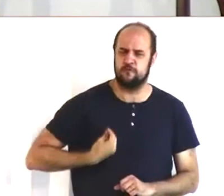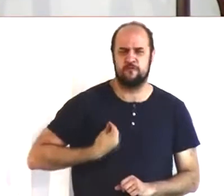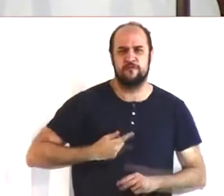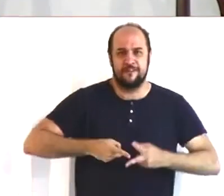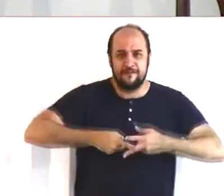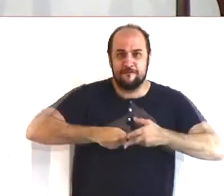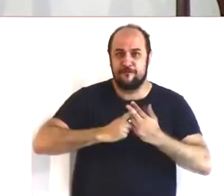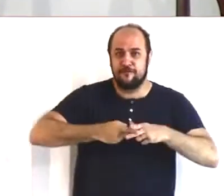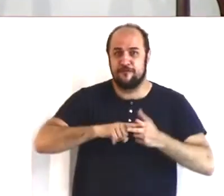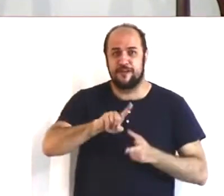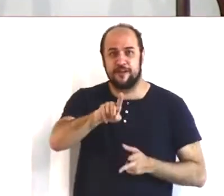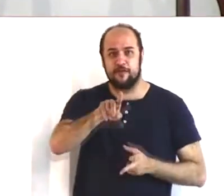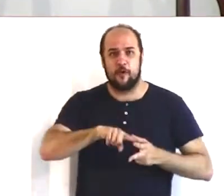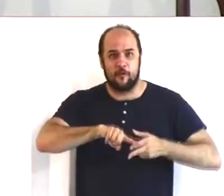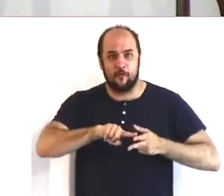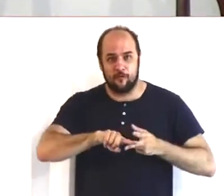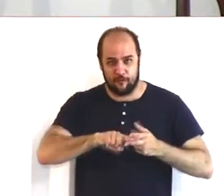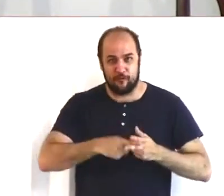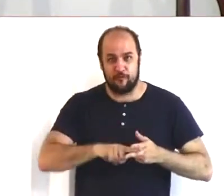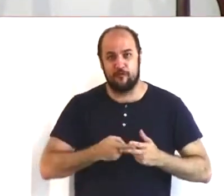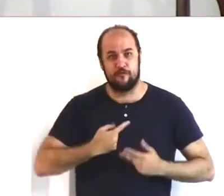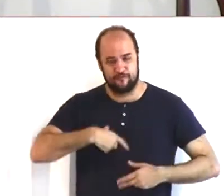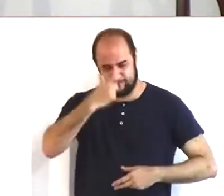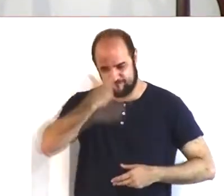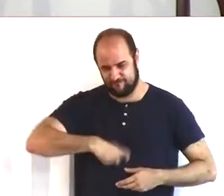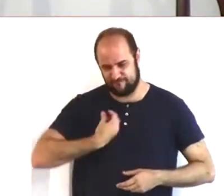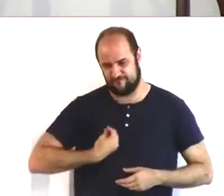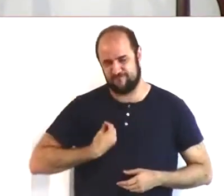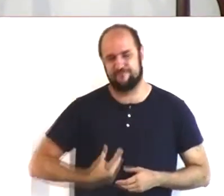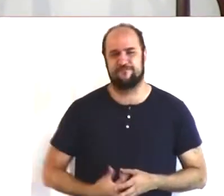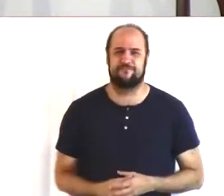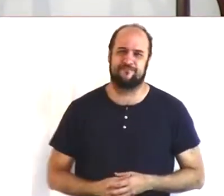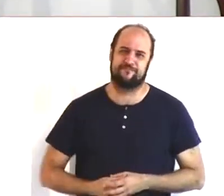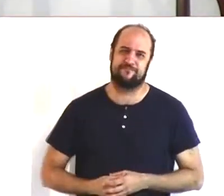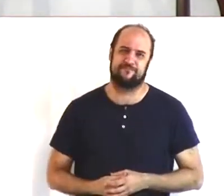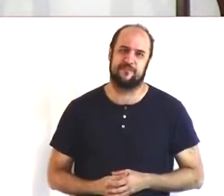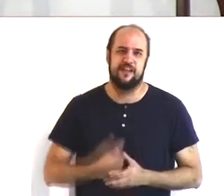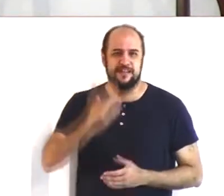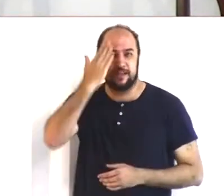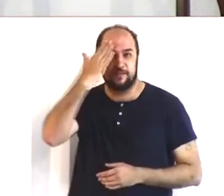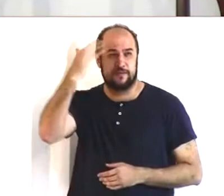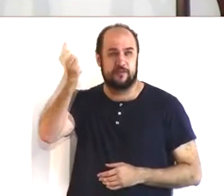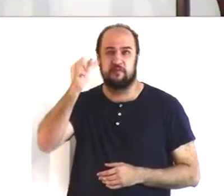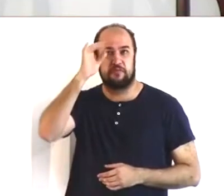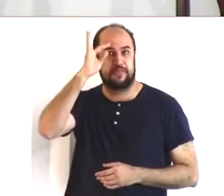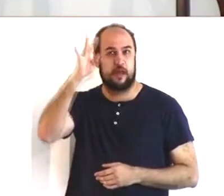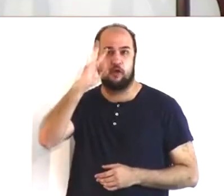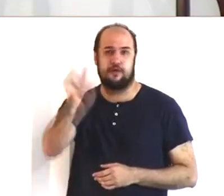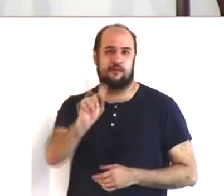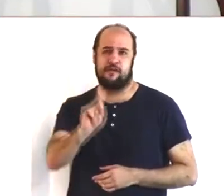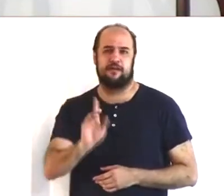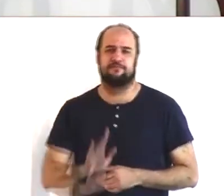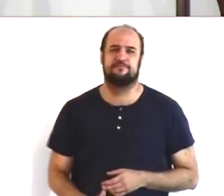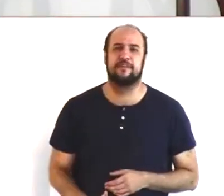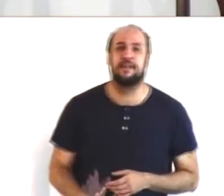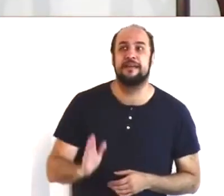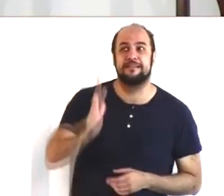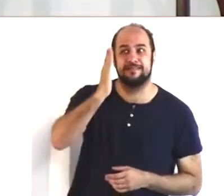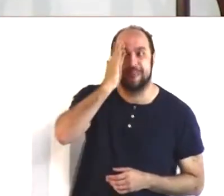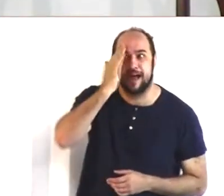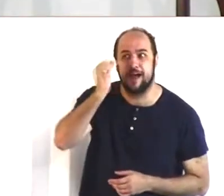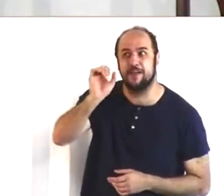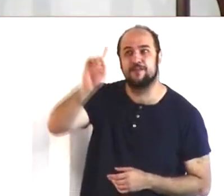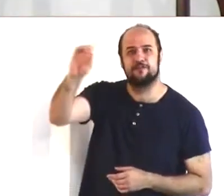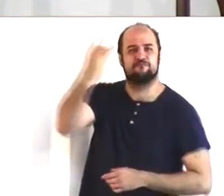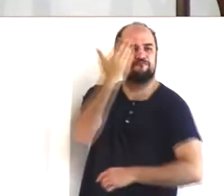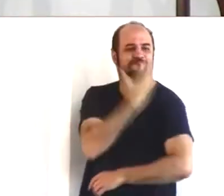ferramenta que Deus dá para que tenhamos atitudes coerentes. Então, sabedoria de Deus não é um ensino apenas conceitual. Sabedoria de Deus